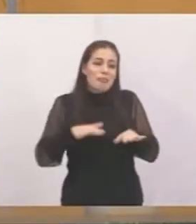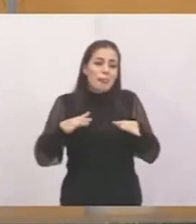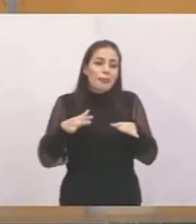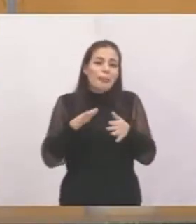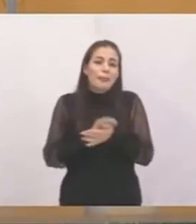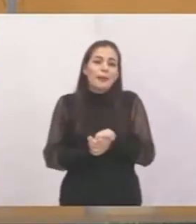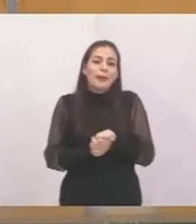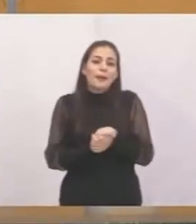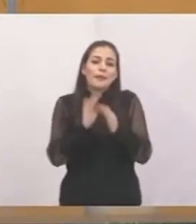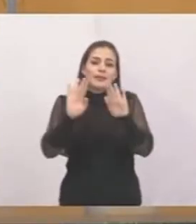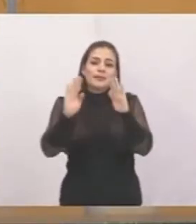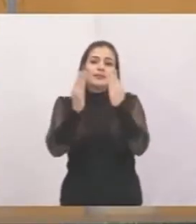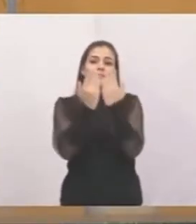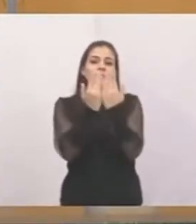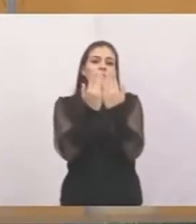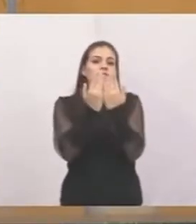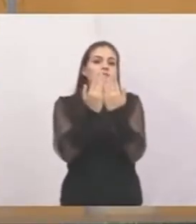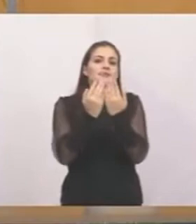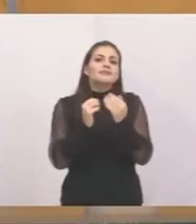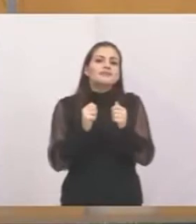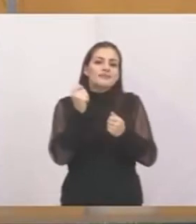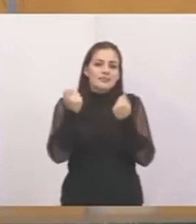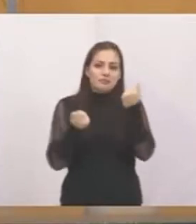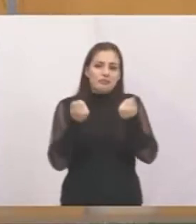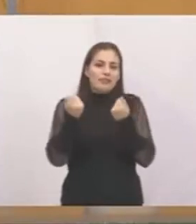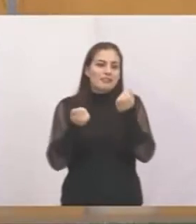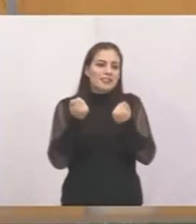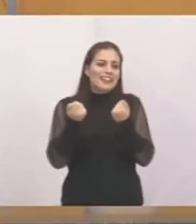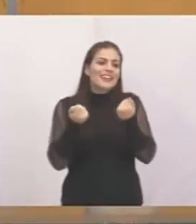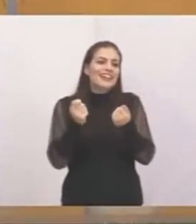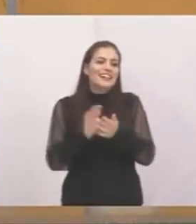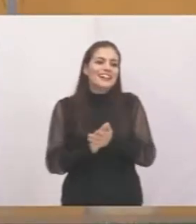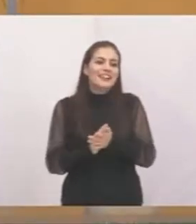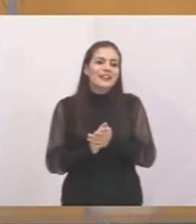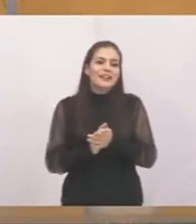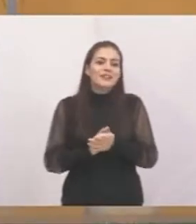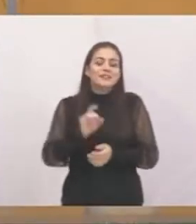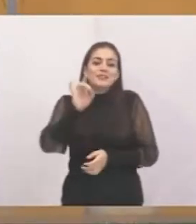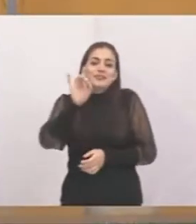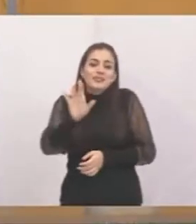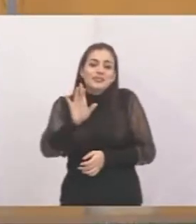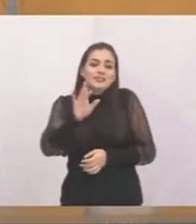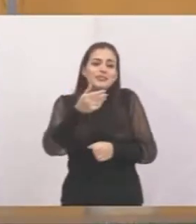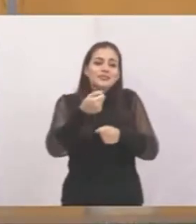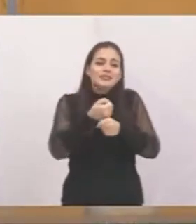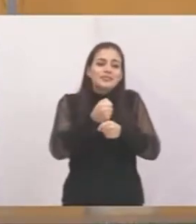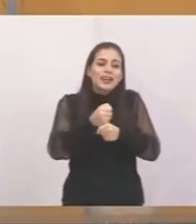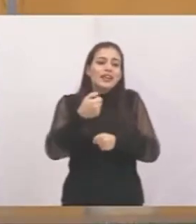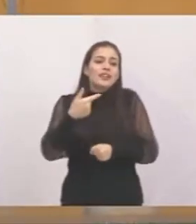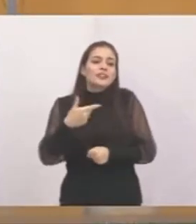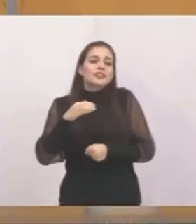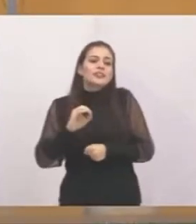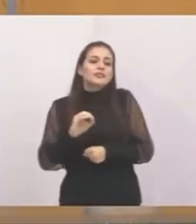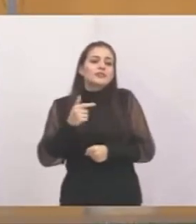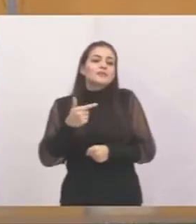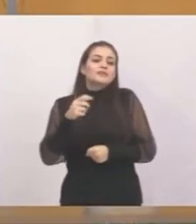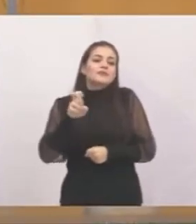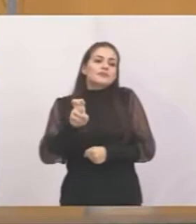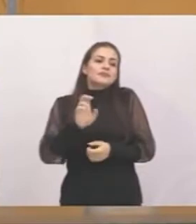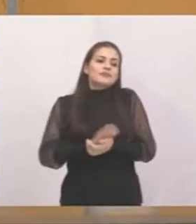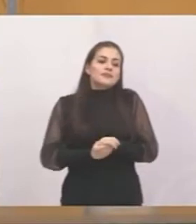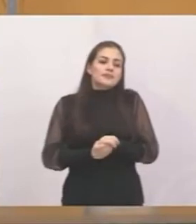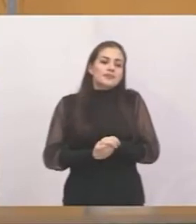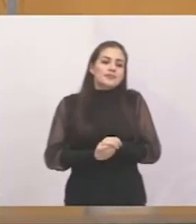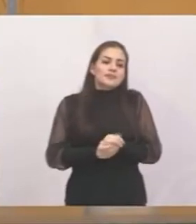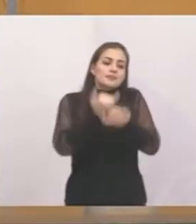fechamento da fábrica aqui Jacarei para fabricação só em 2025 os carros elétricos e